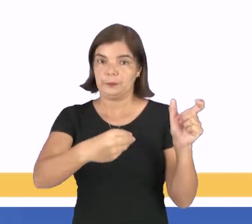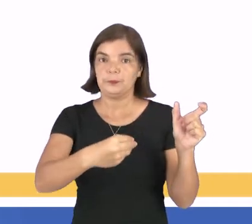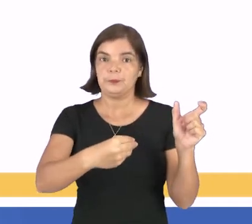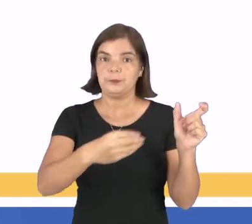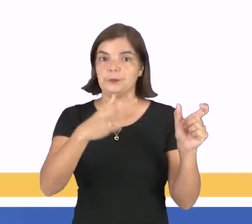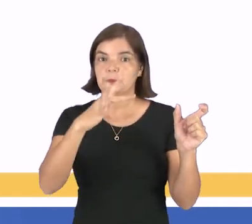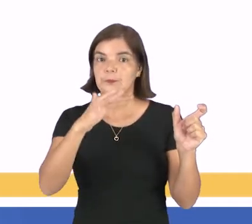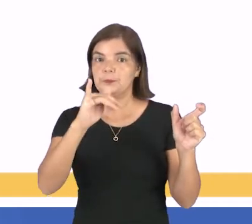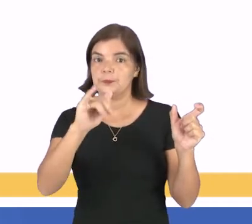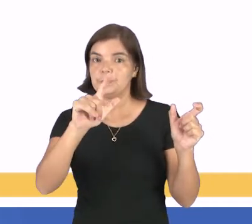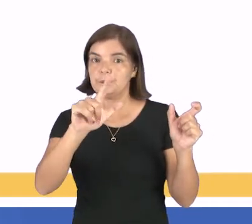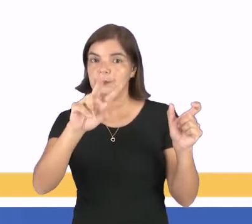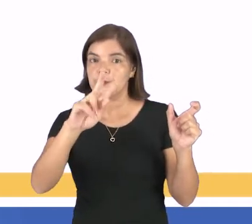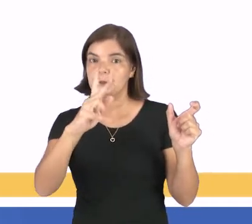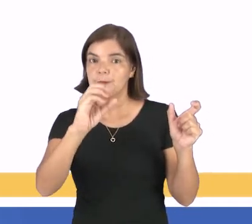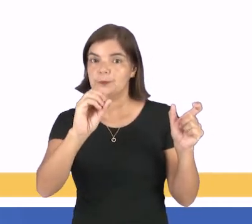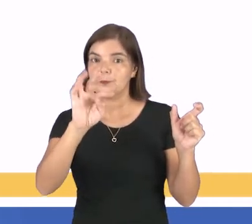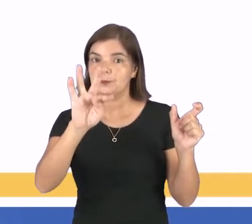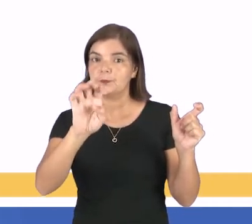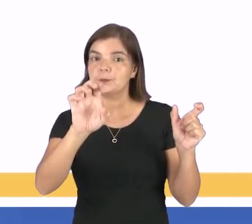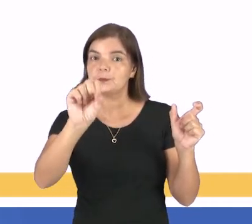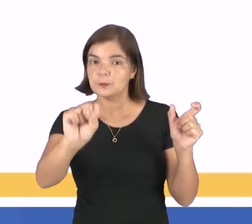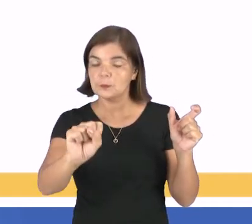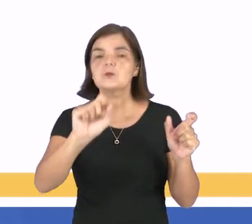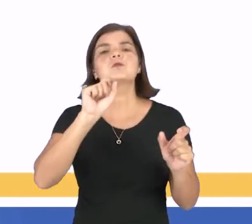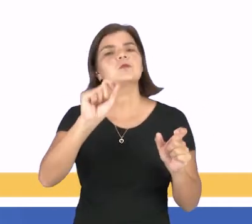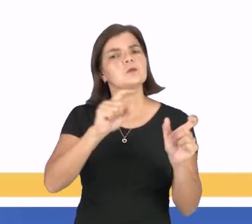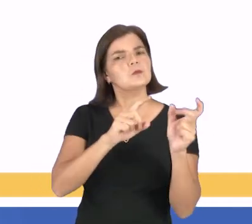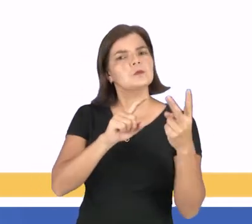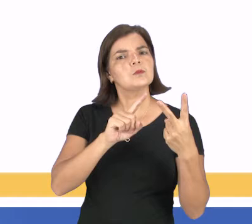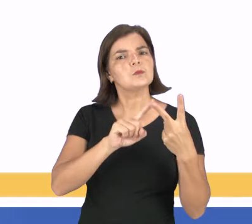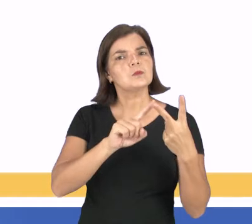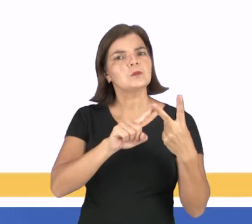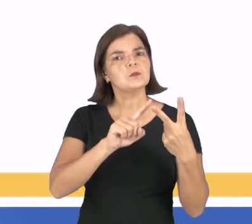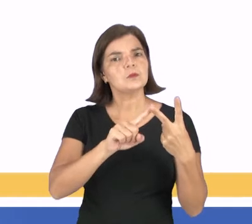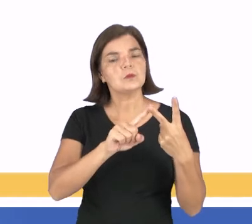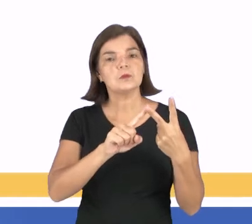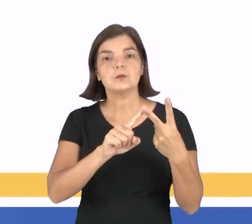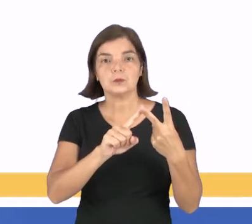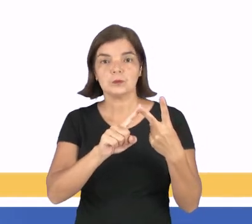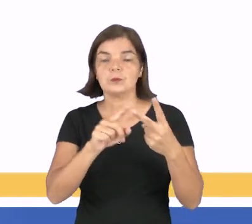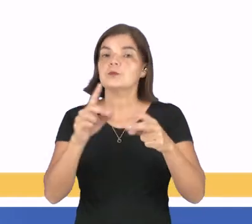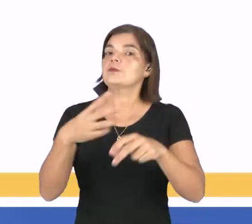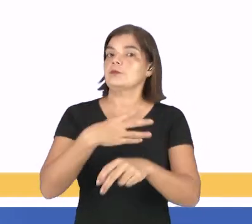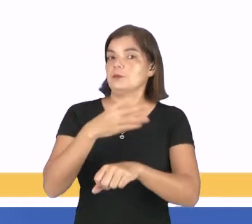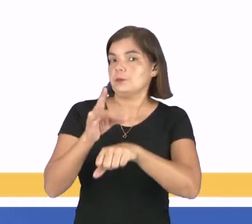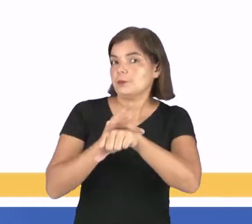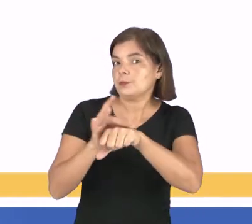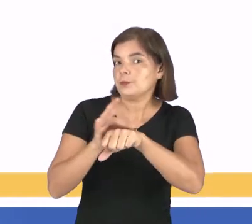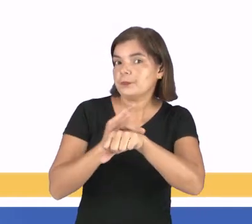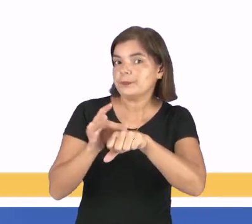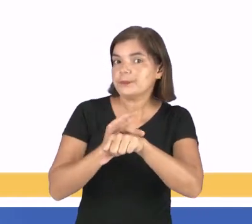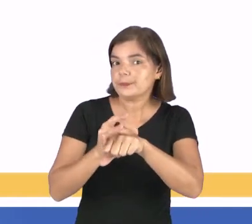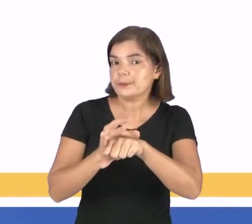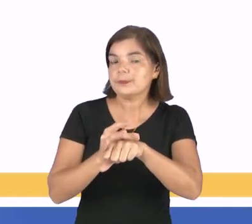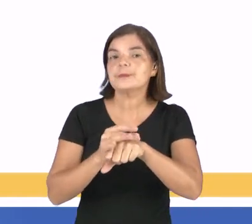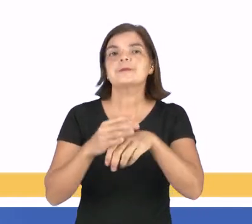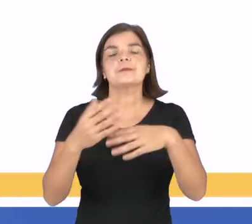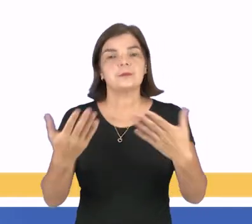Na palavra filhotes, nós temos 2 e pretos, 2 filhotes